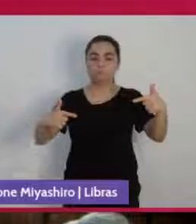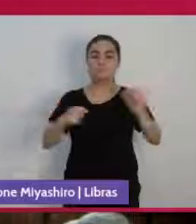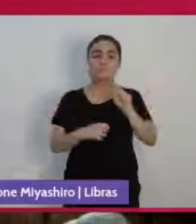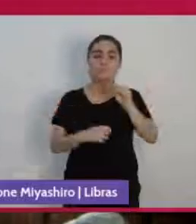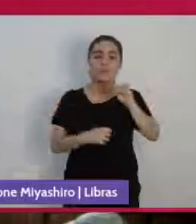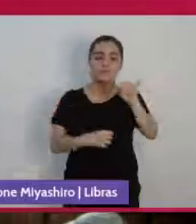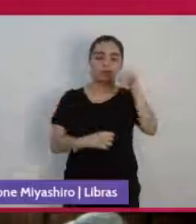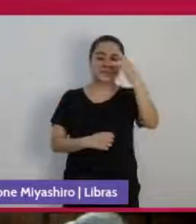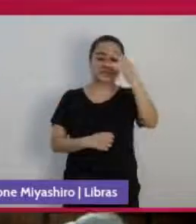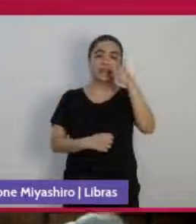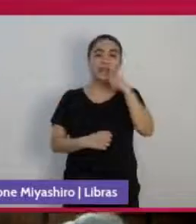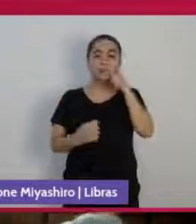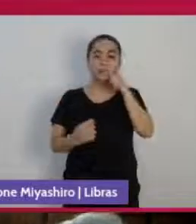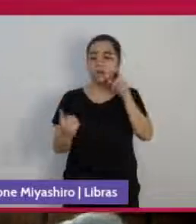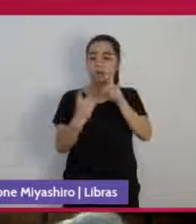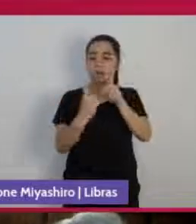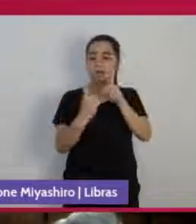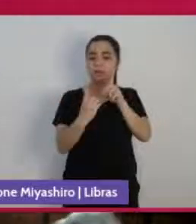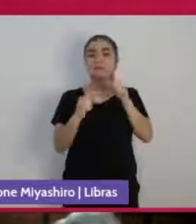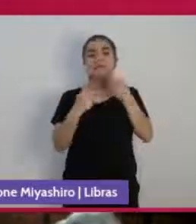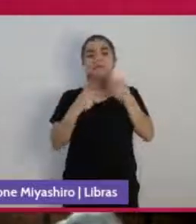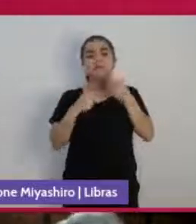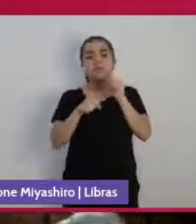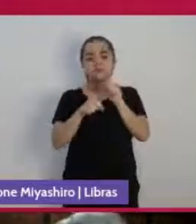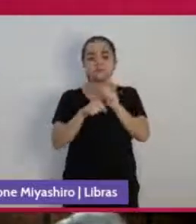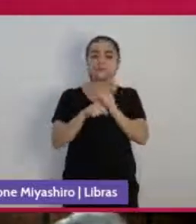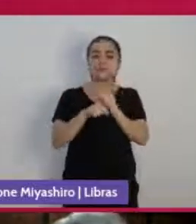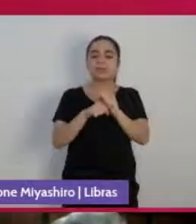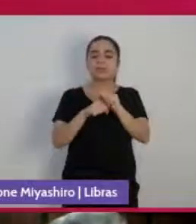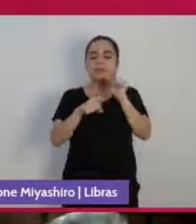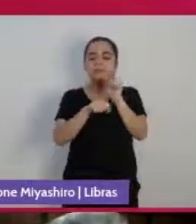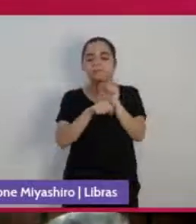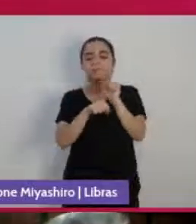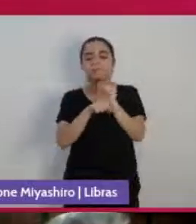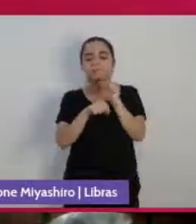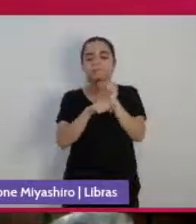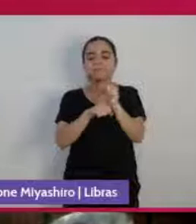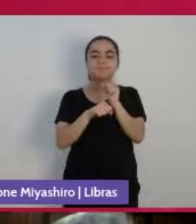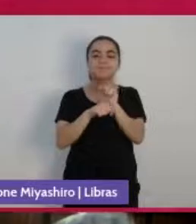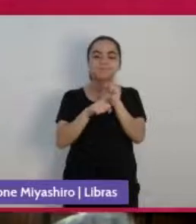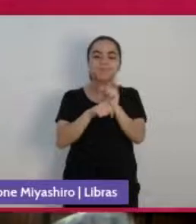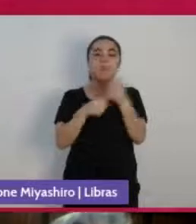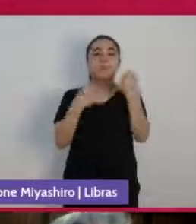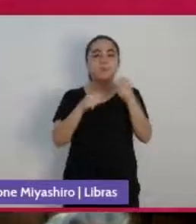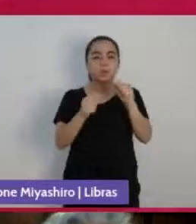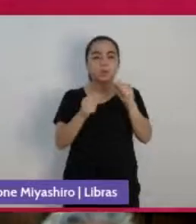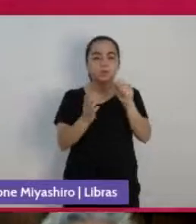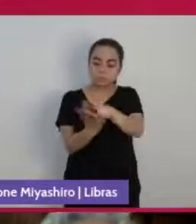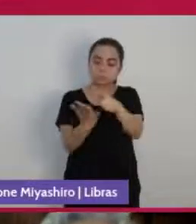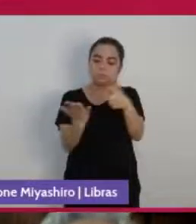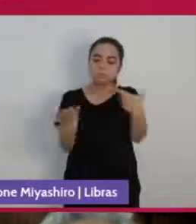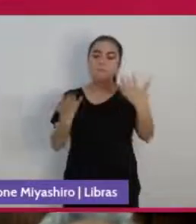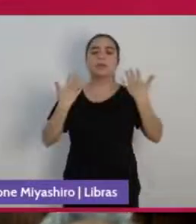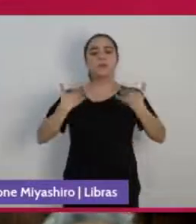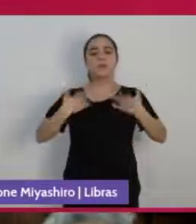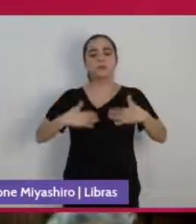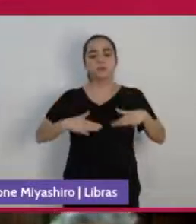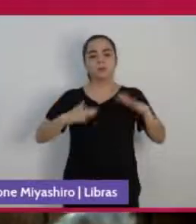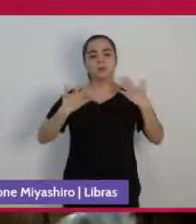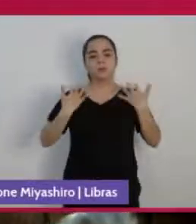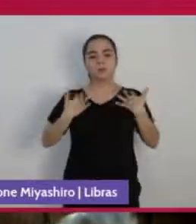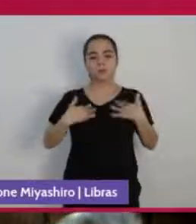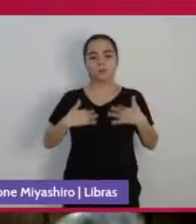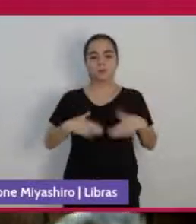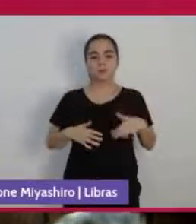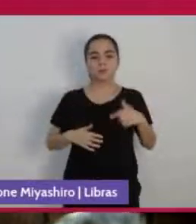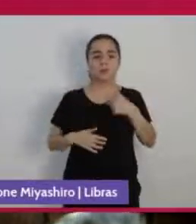ficar esperando, uma revista que ela possa folhear enquanto espera para baixar o estresse dela. Eu mesma